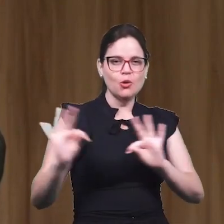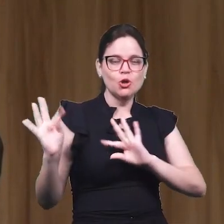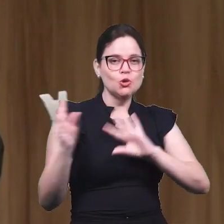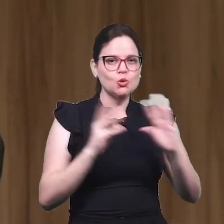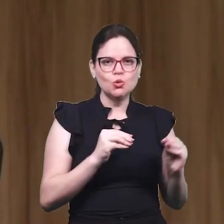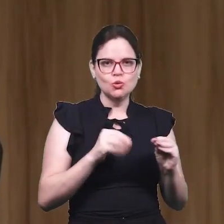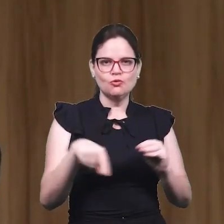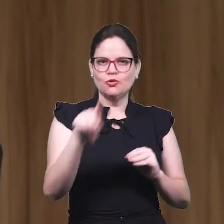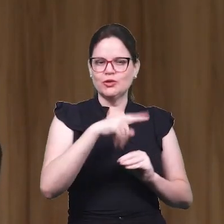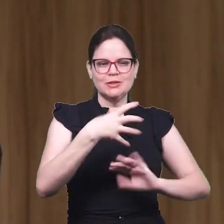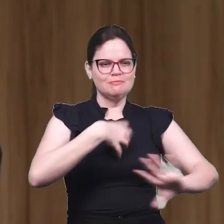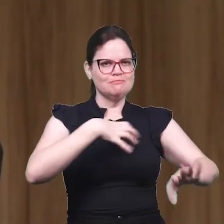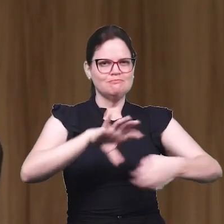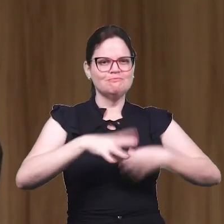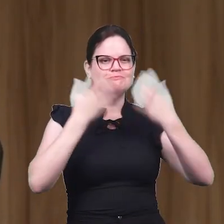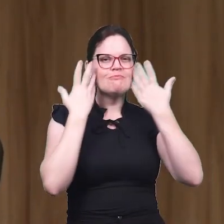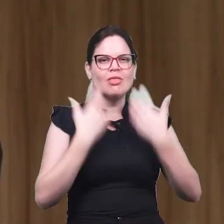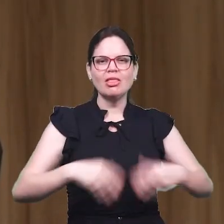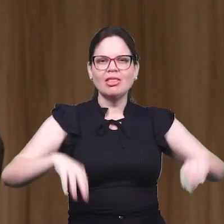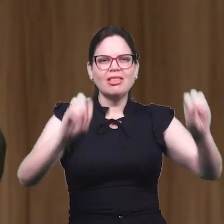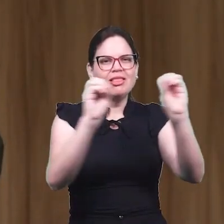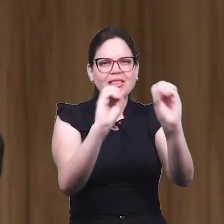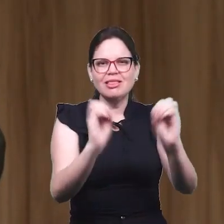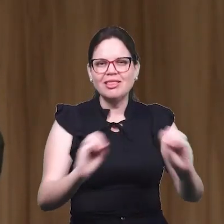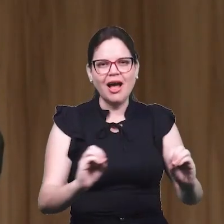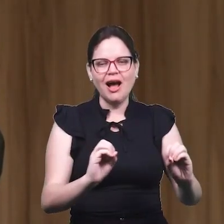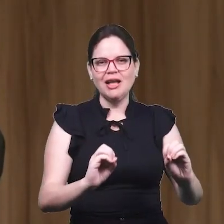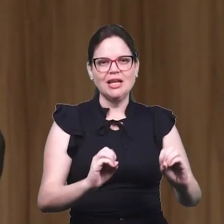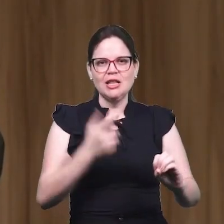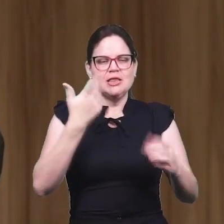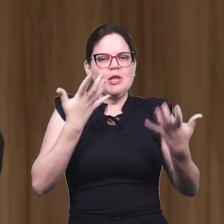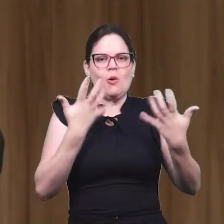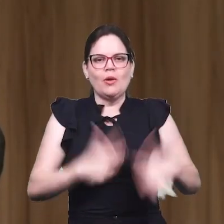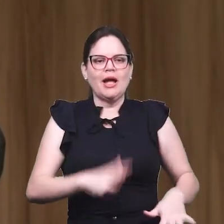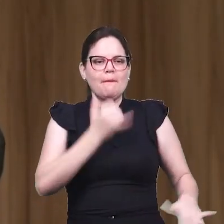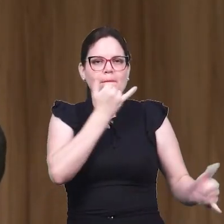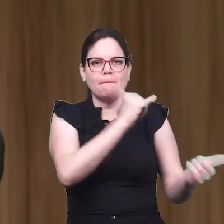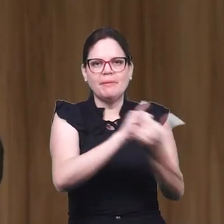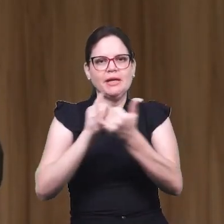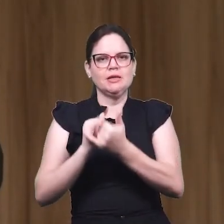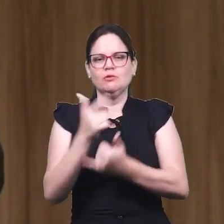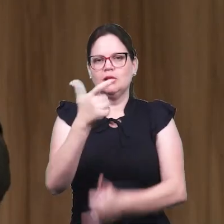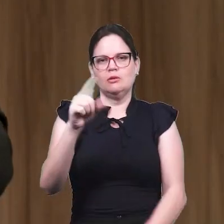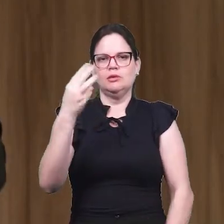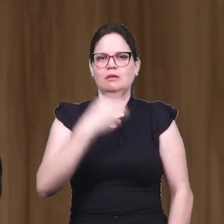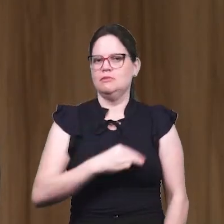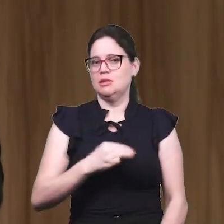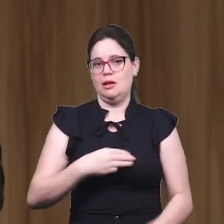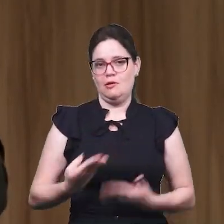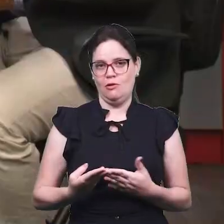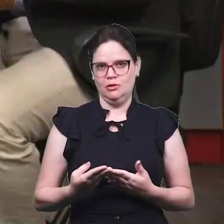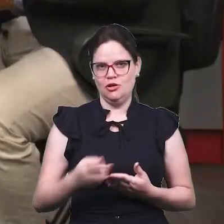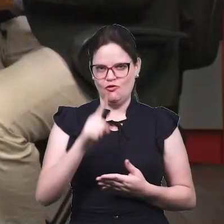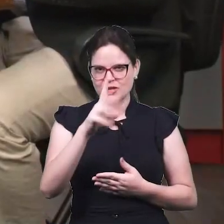nos contratos, sem afeição natural, irreconciliáveis, sem misericórdia.